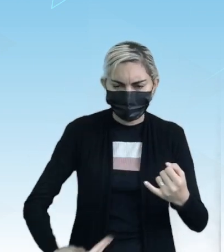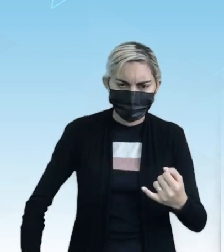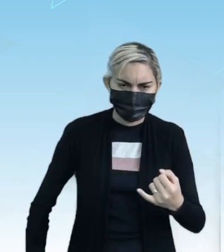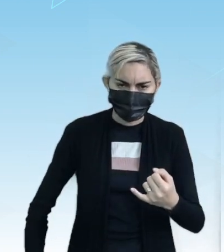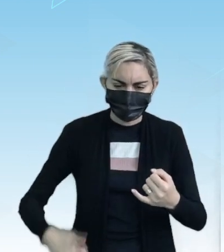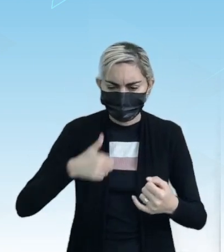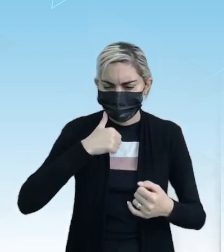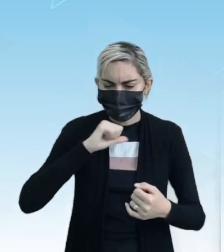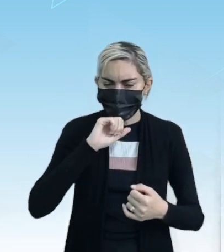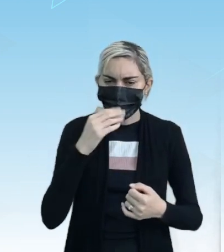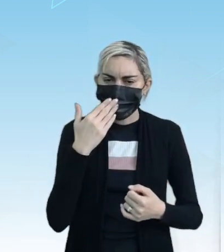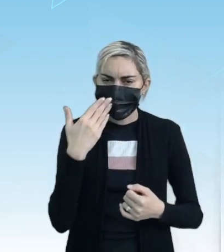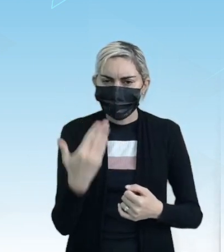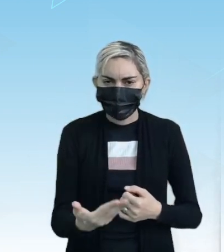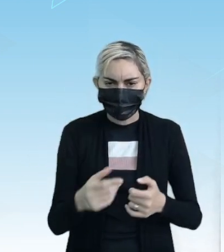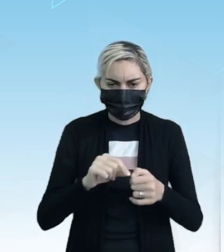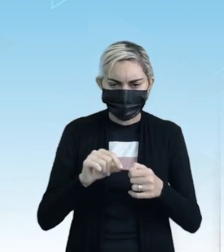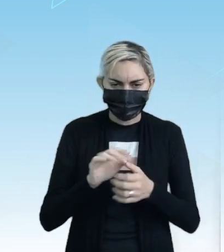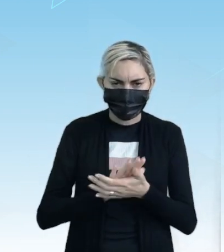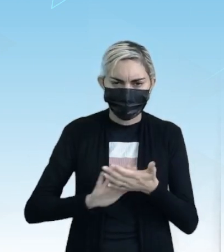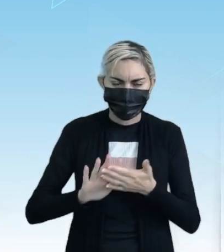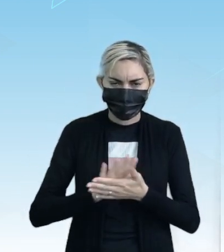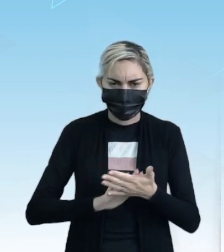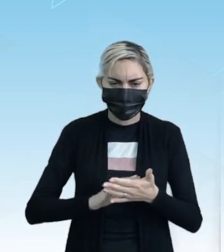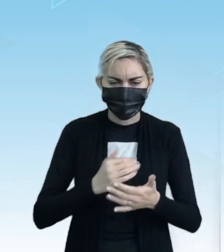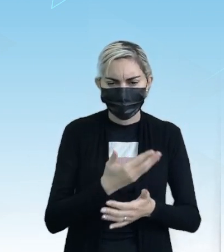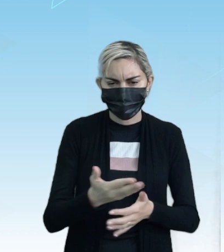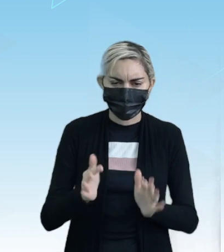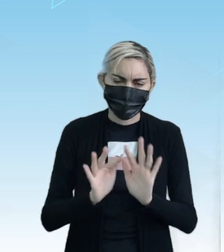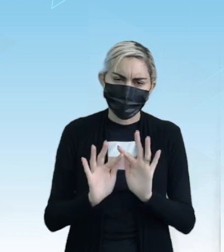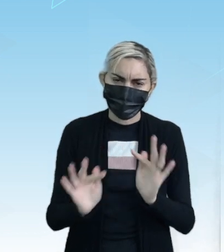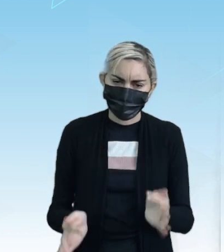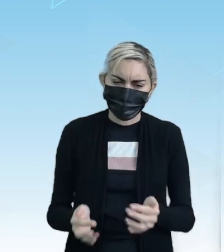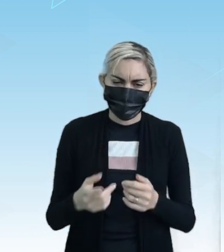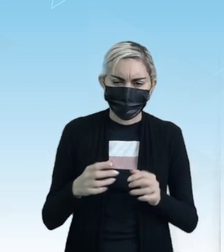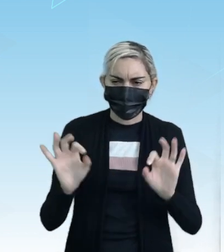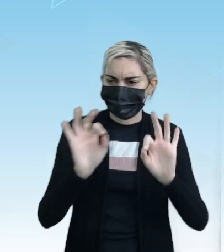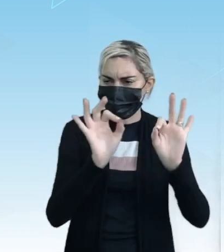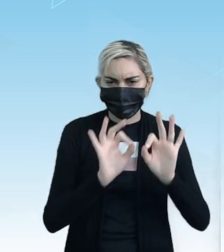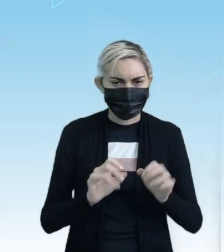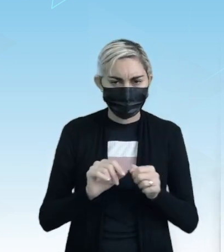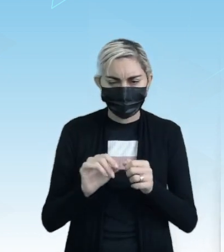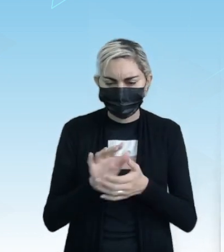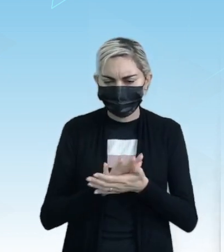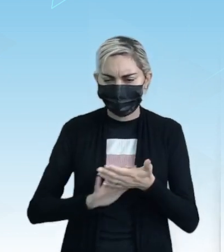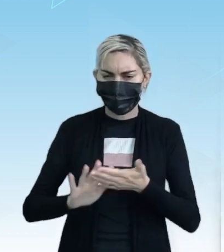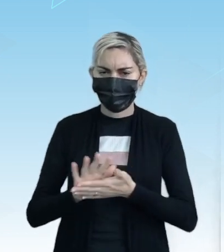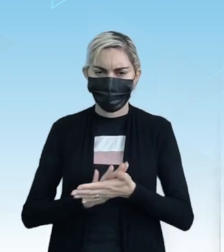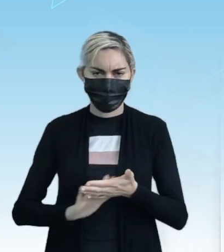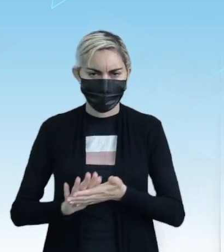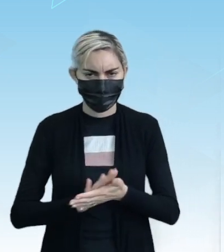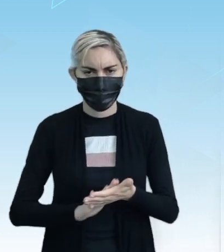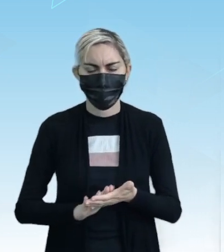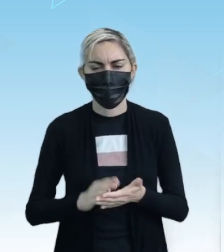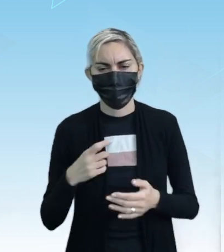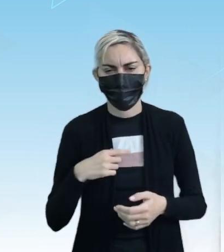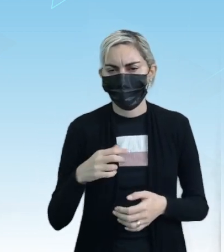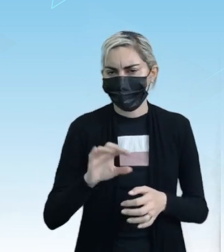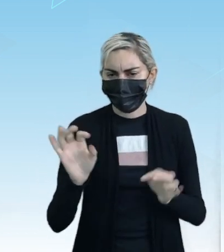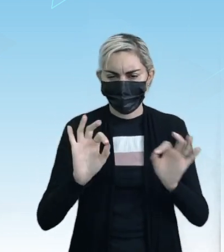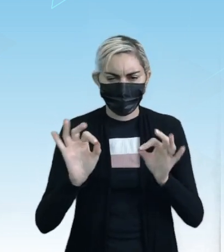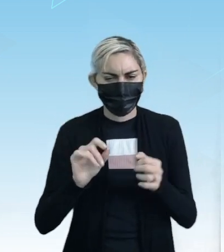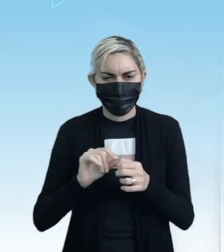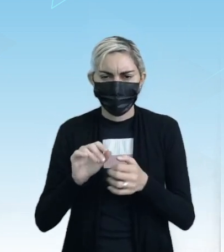e a mãe pede para não fazer bagunça, ela simplesmente diz: não vamos fazer nada. Esse não